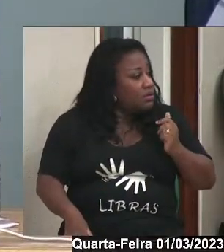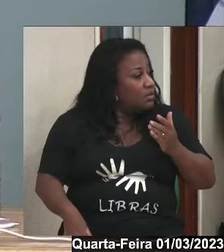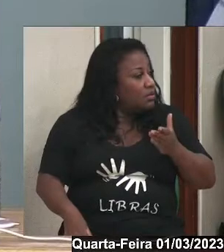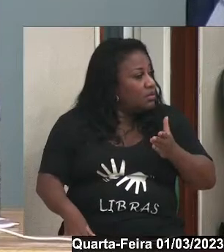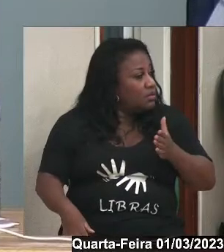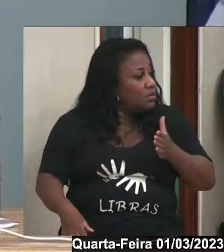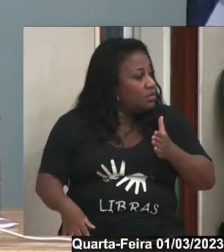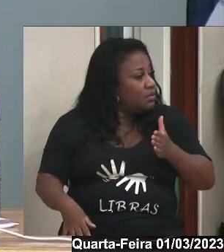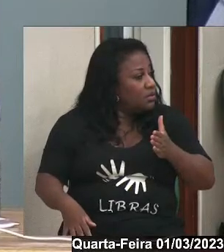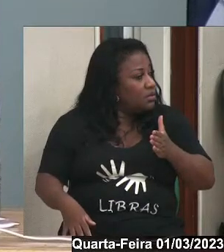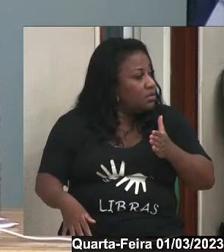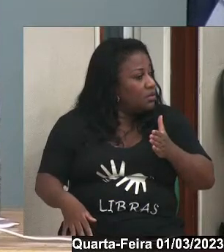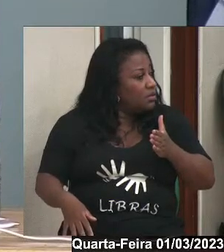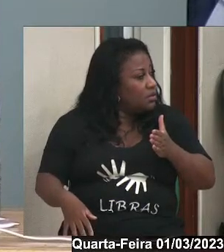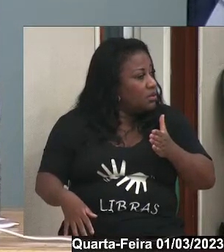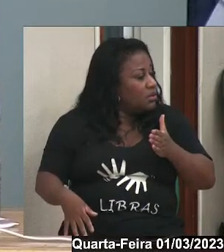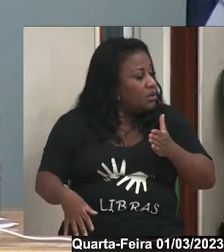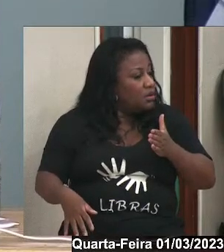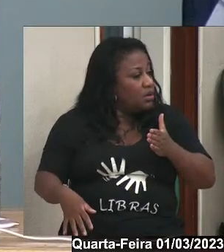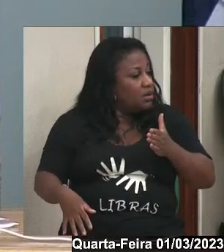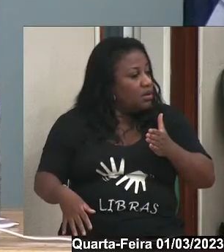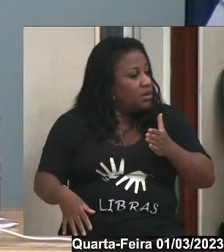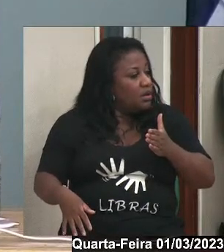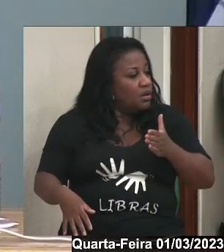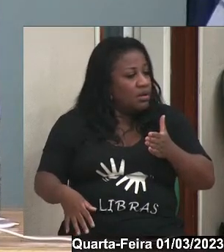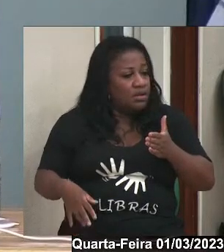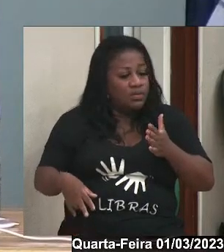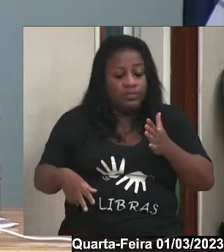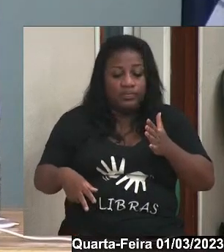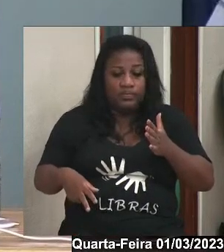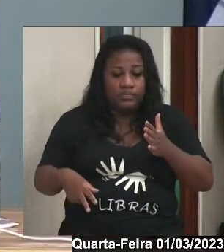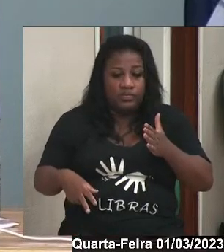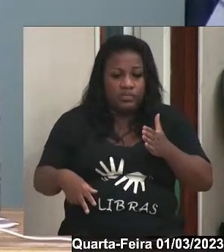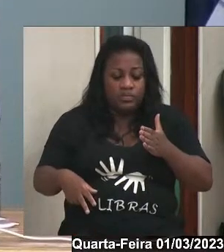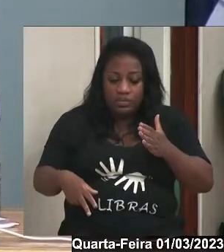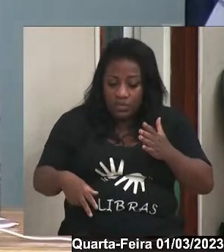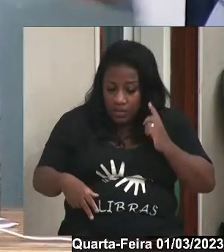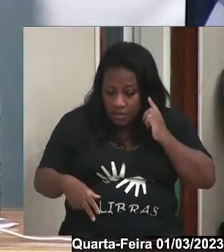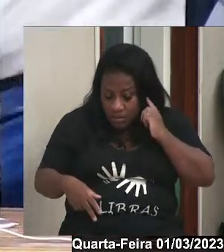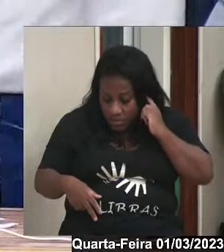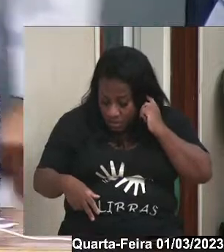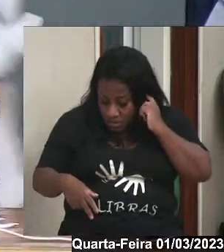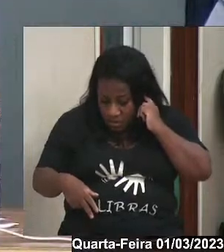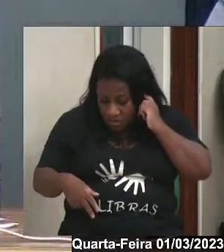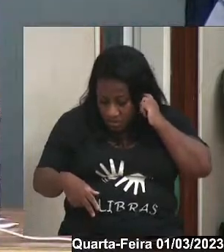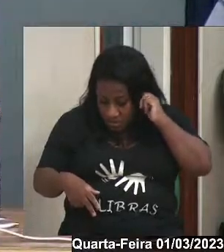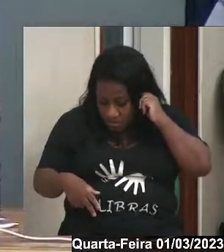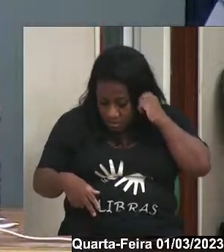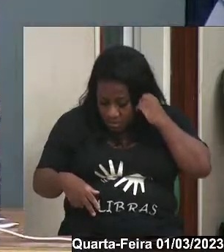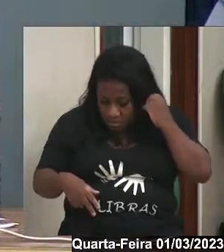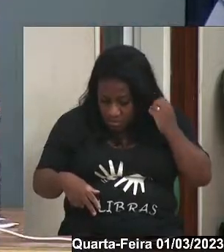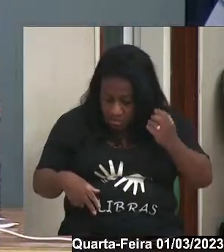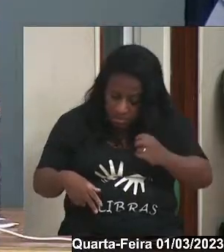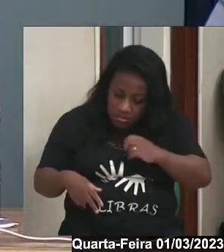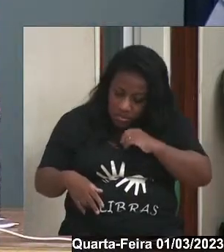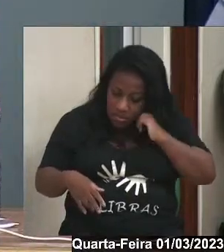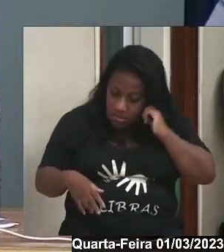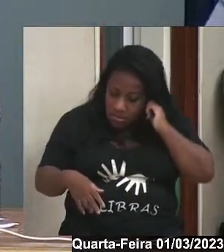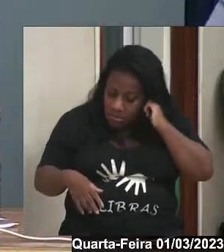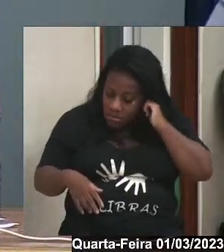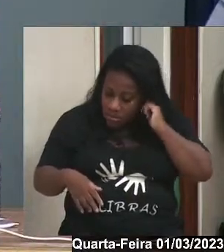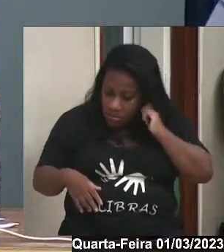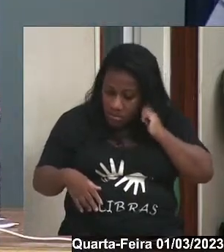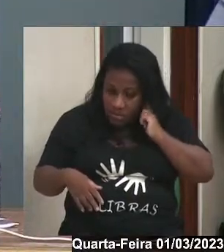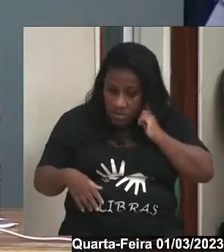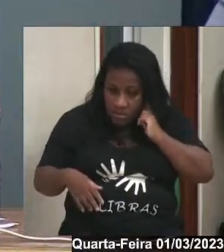primeiro secretário que fizesse a leitura da matéria do expediente. Em alto contido, passou para a ordem do dia, onde